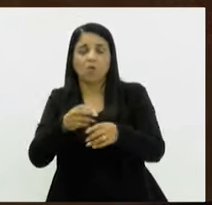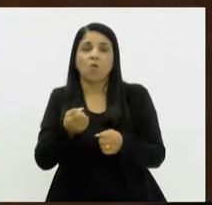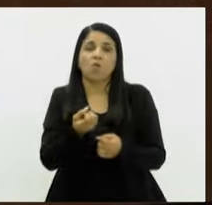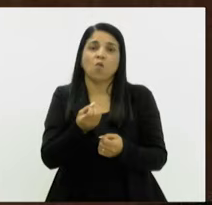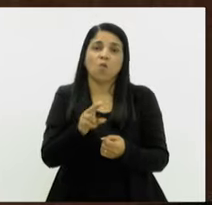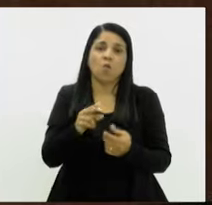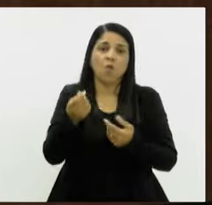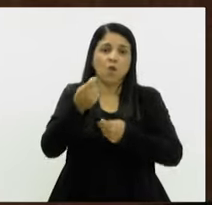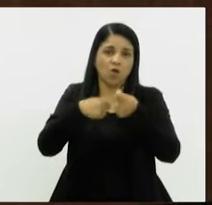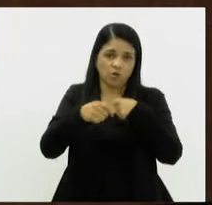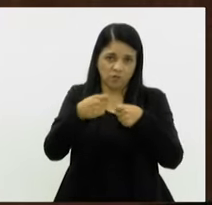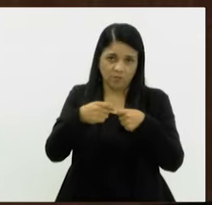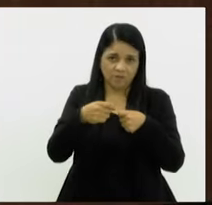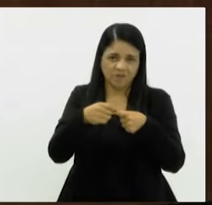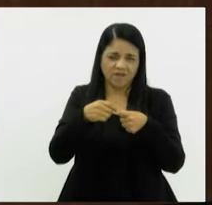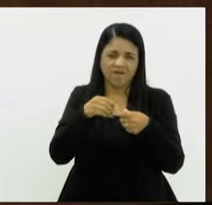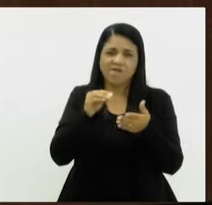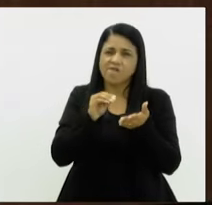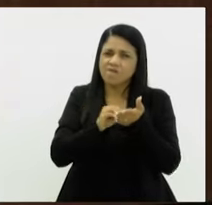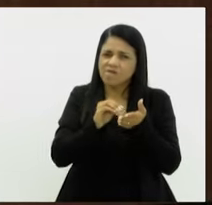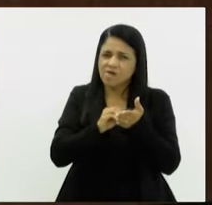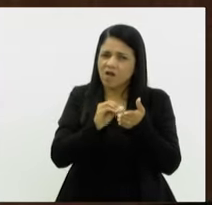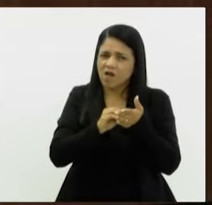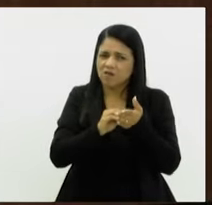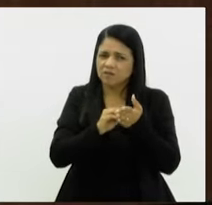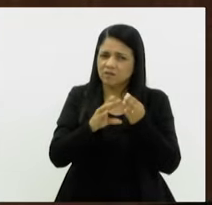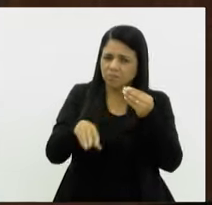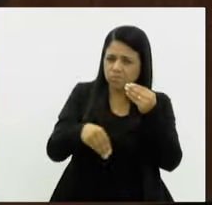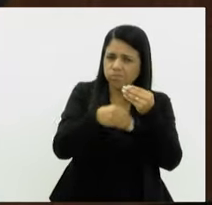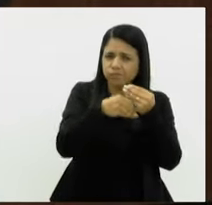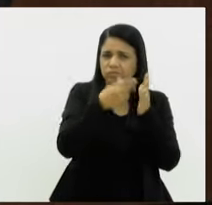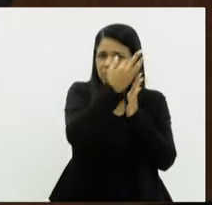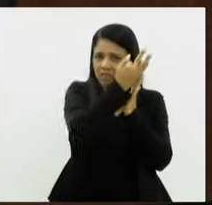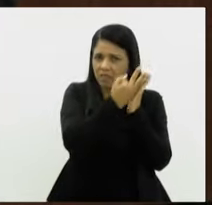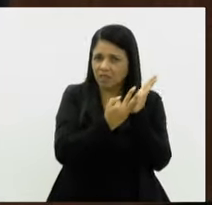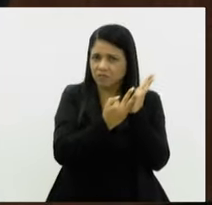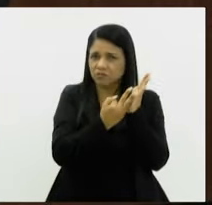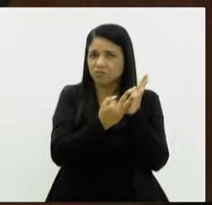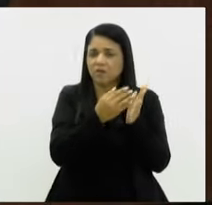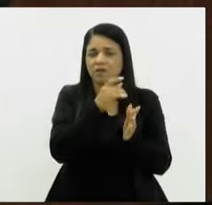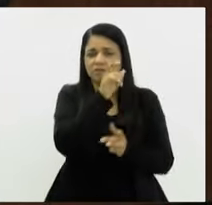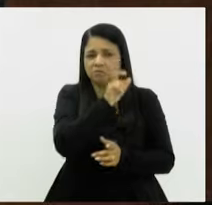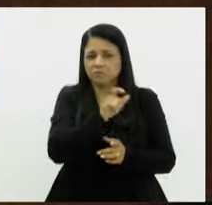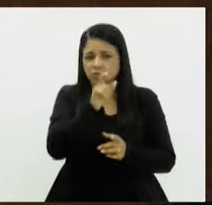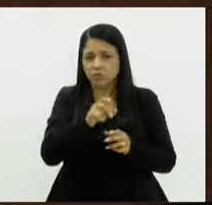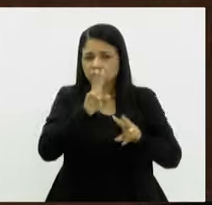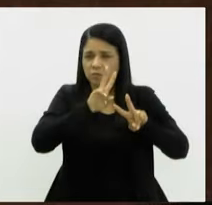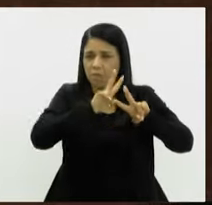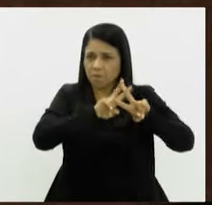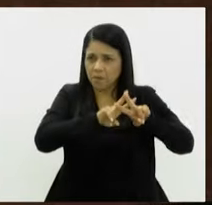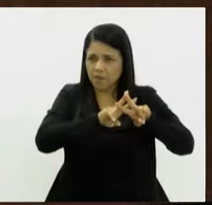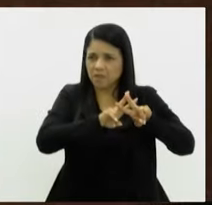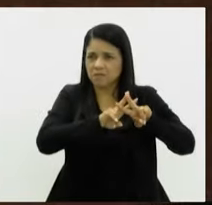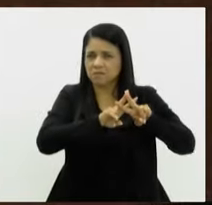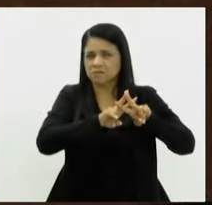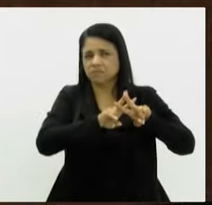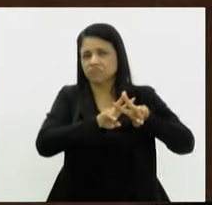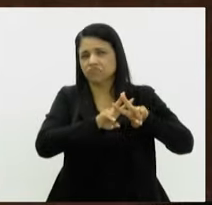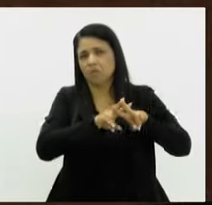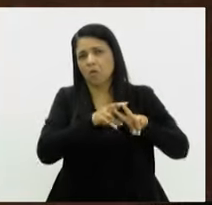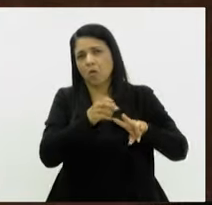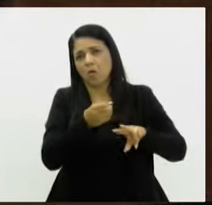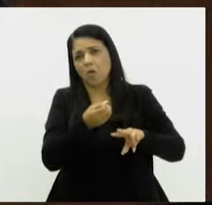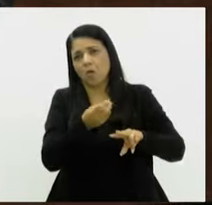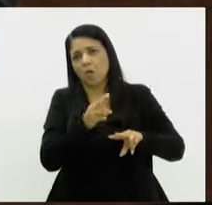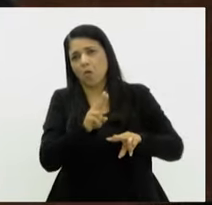não faltaria citar as pessoas que estão presas ou estão impedidas, estão